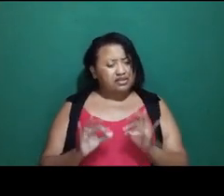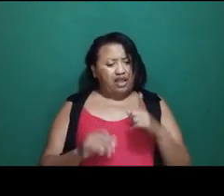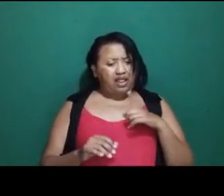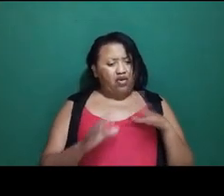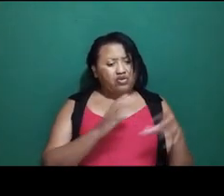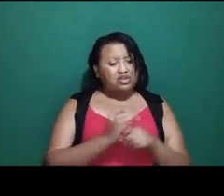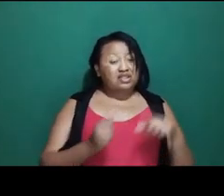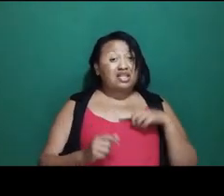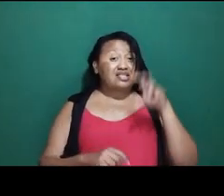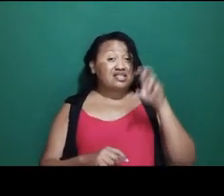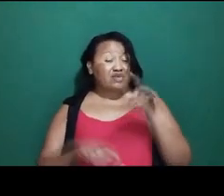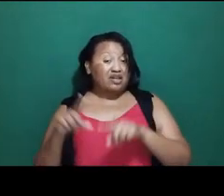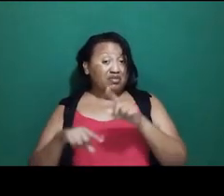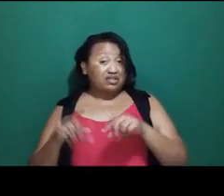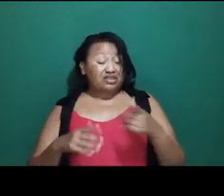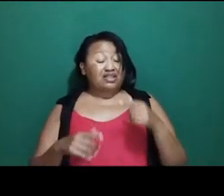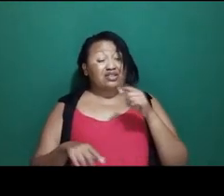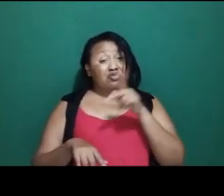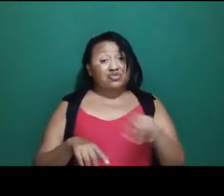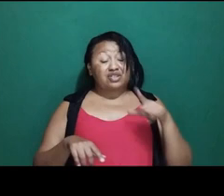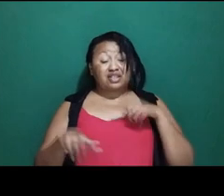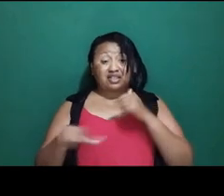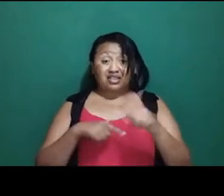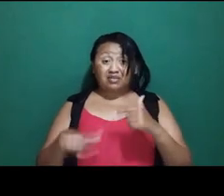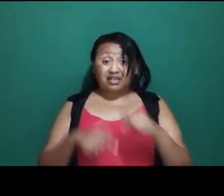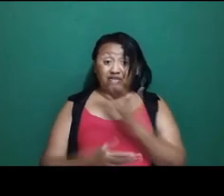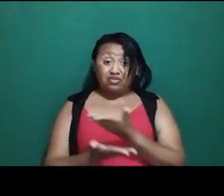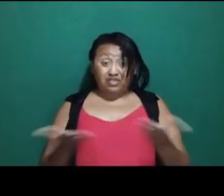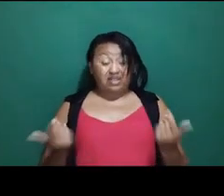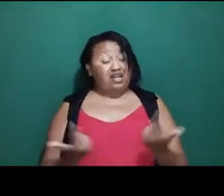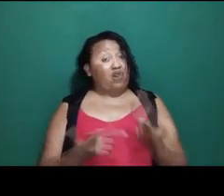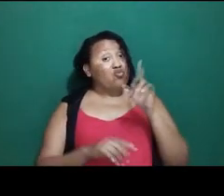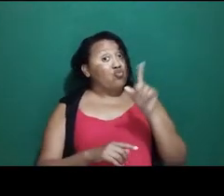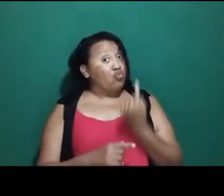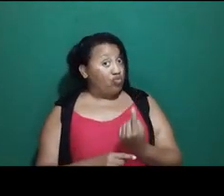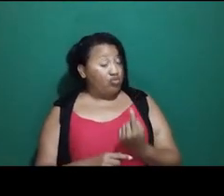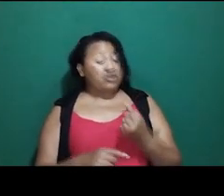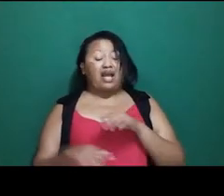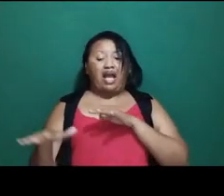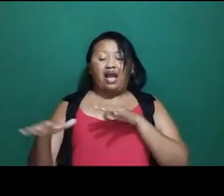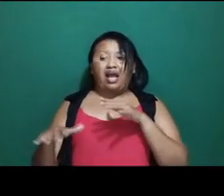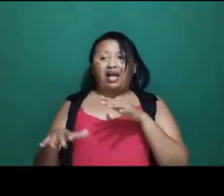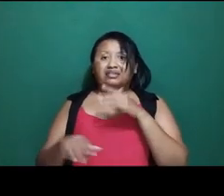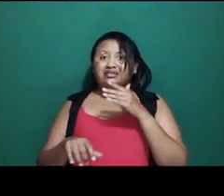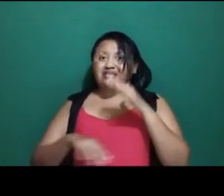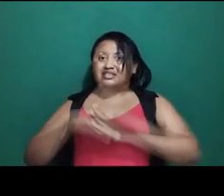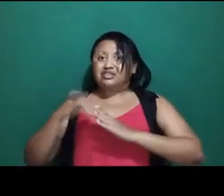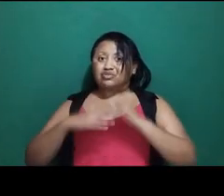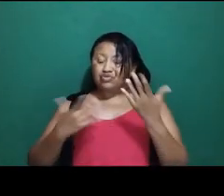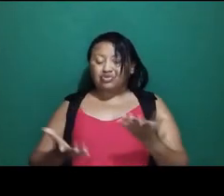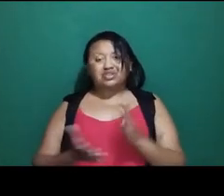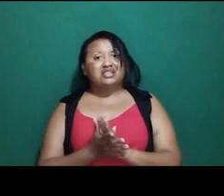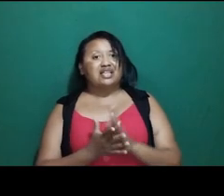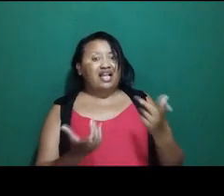aqueles cinco elementos que os professores têm trabalhado com vocês né que é um meio né ação o agente